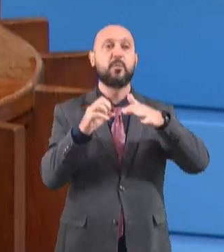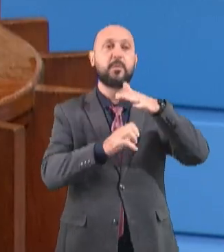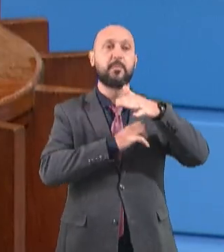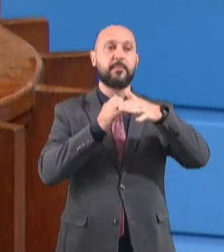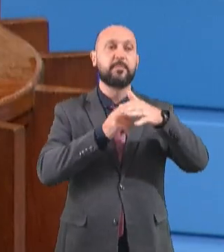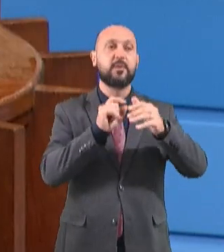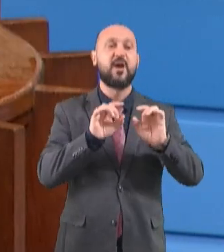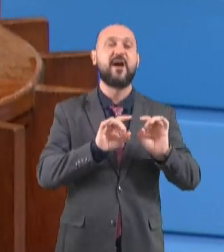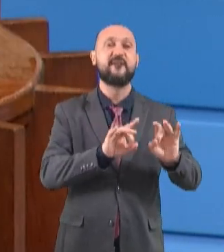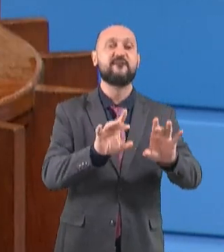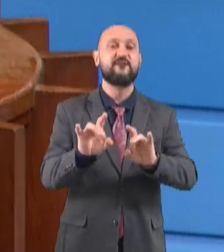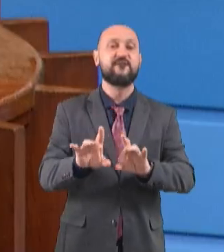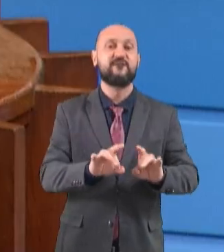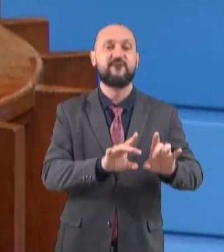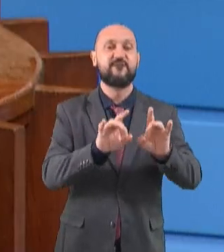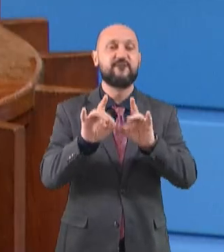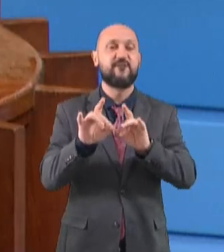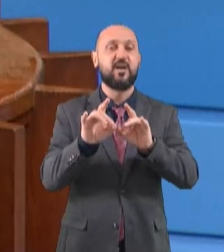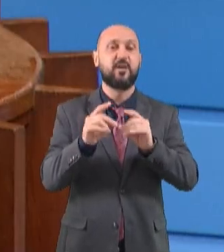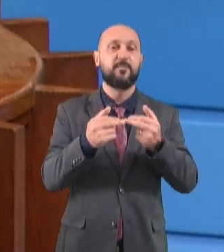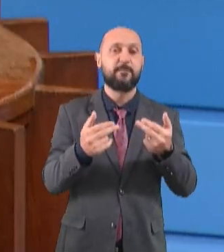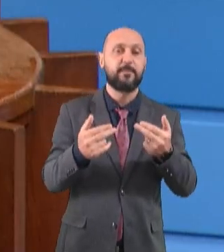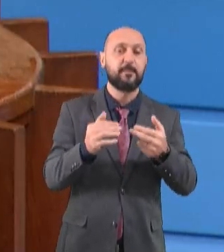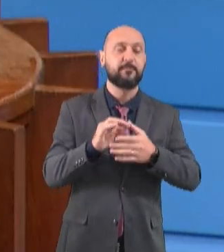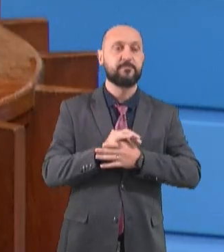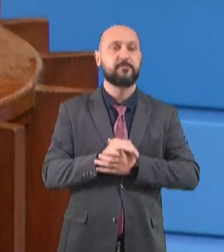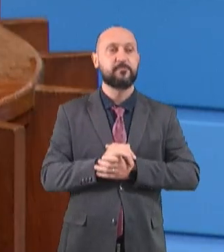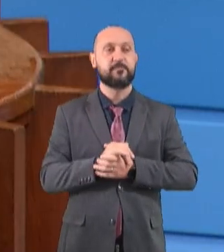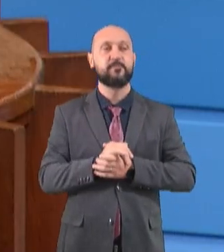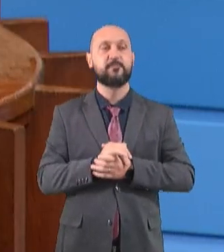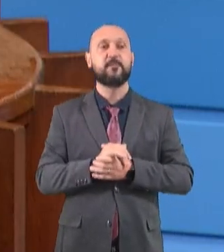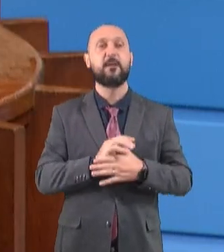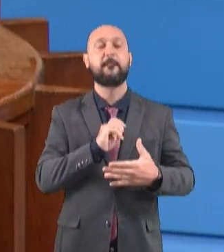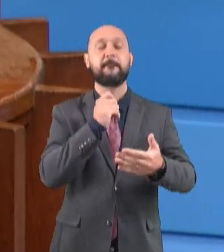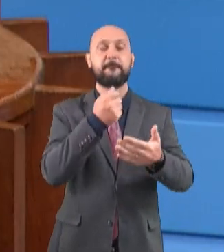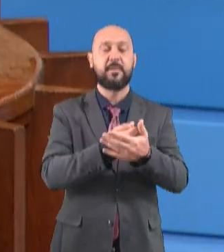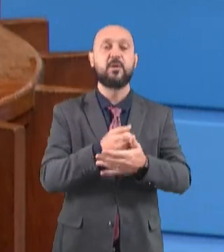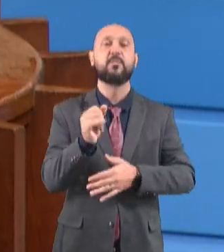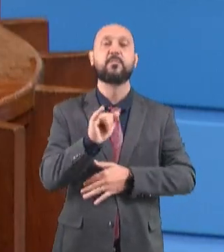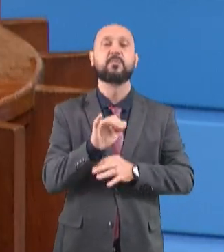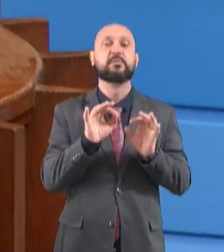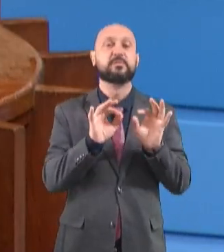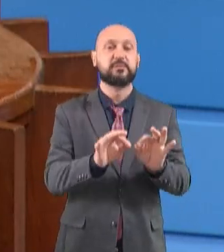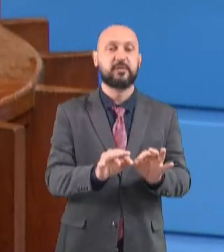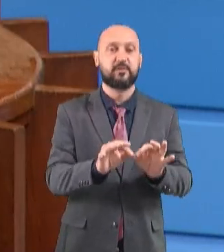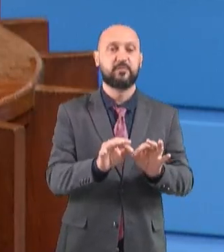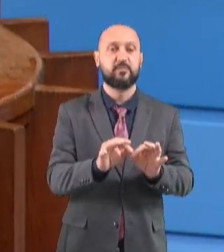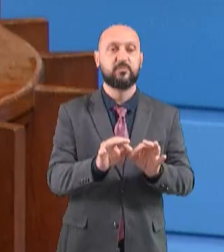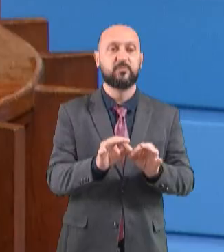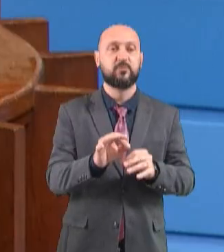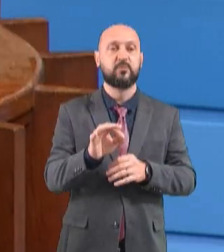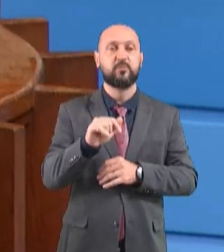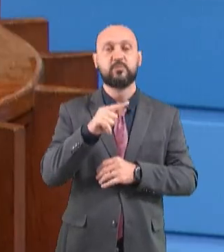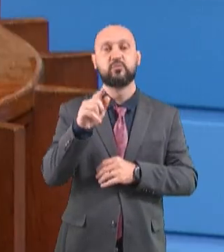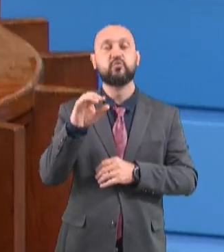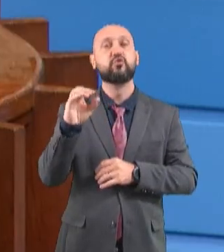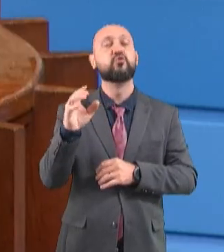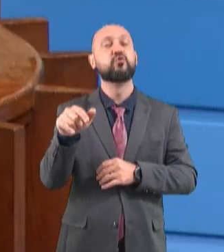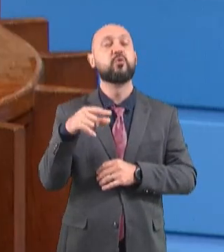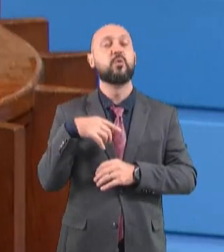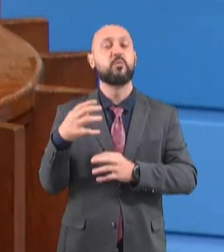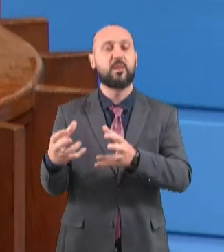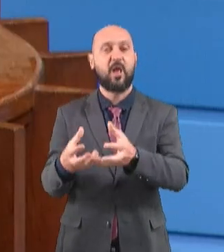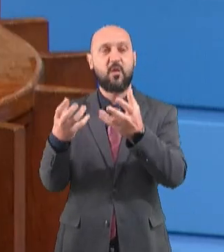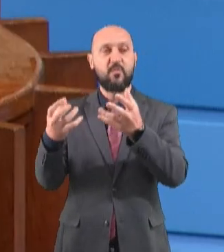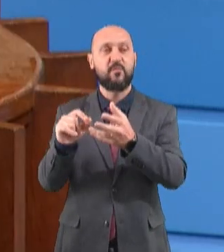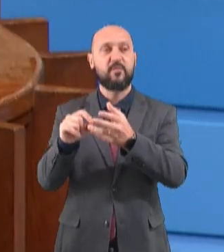empresa, vende um determinado produto, paga o imposto em dia, o João das Couves, que